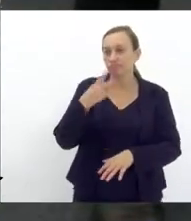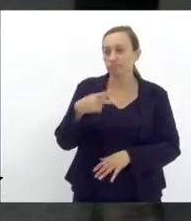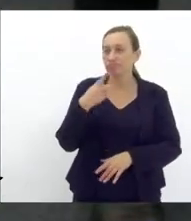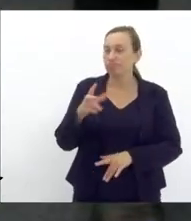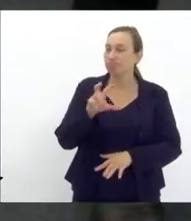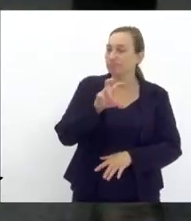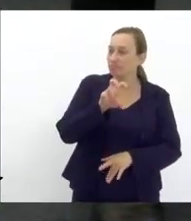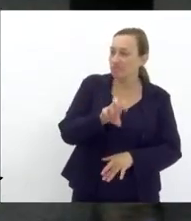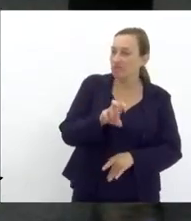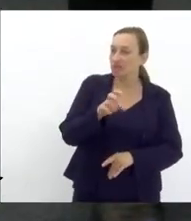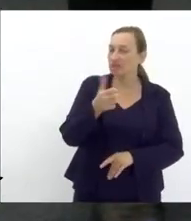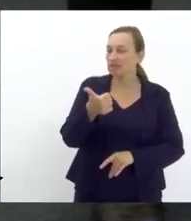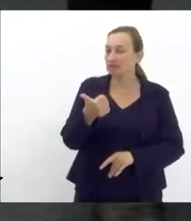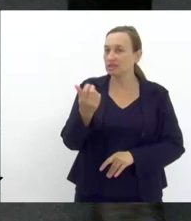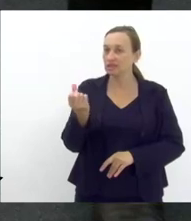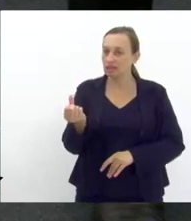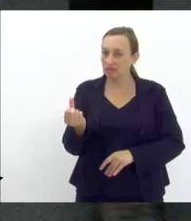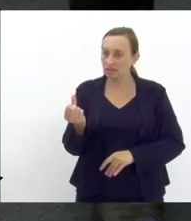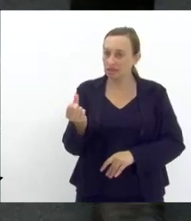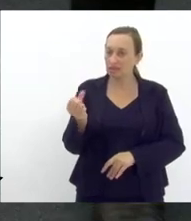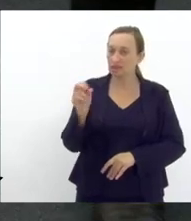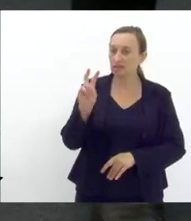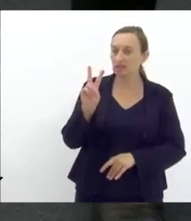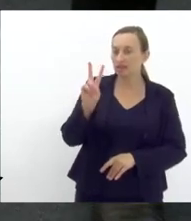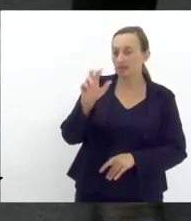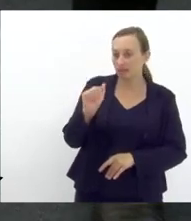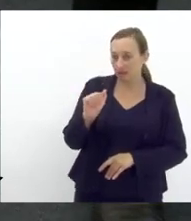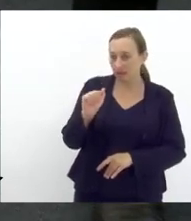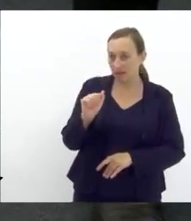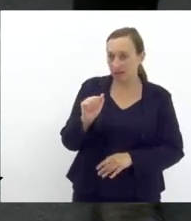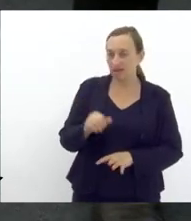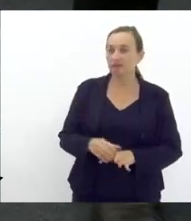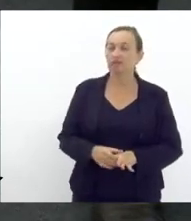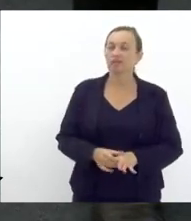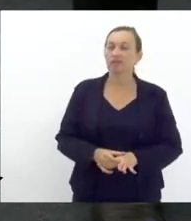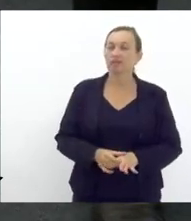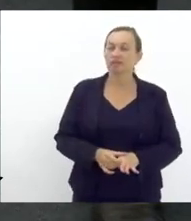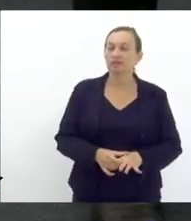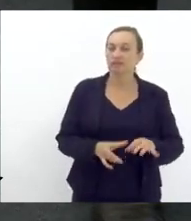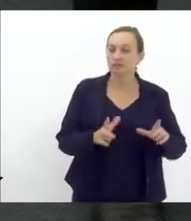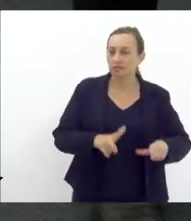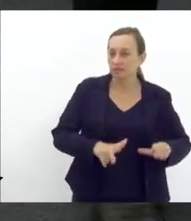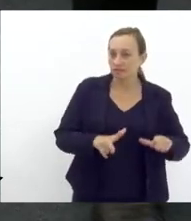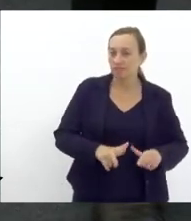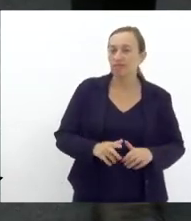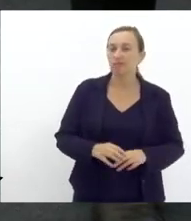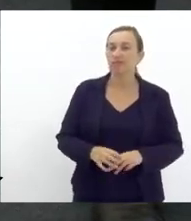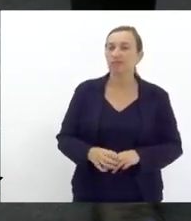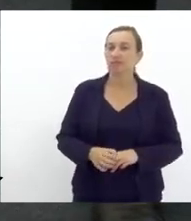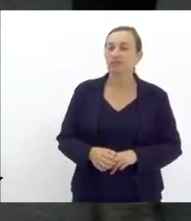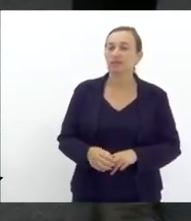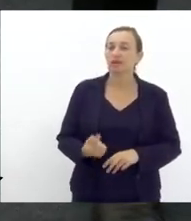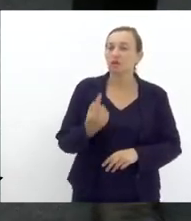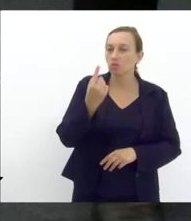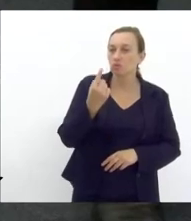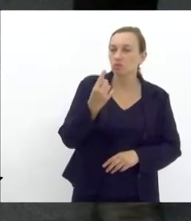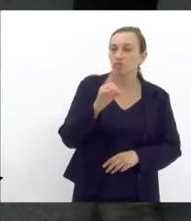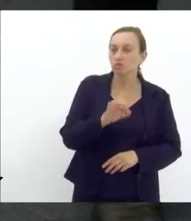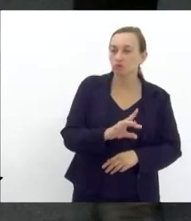de 516 cargos vagos naquele órgão é necessário um agente